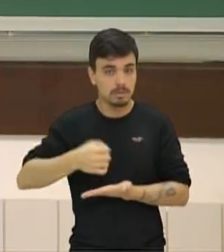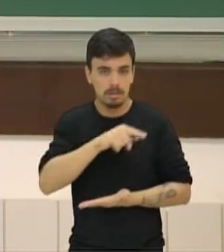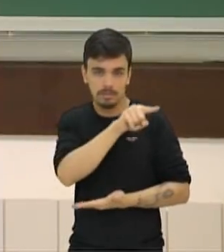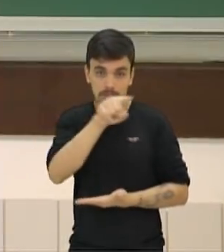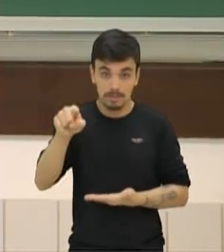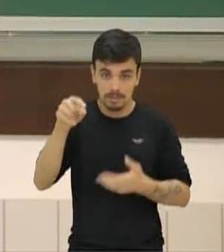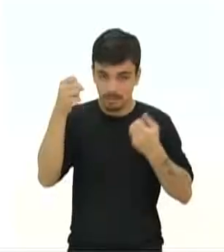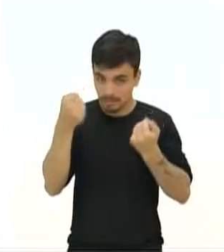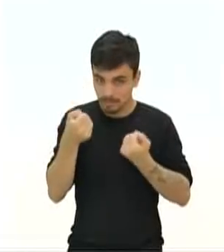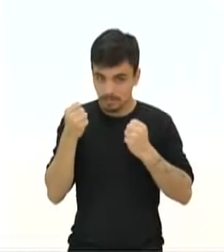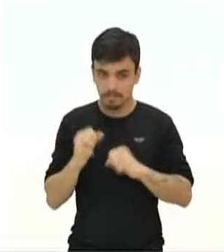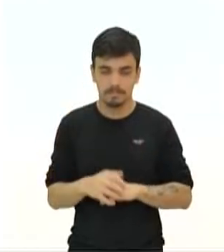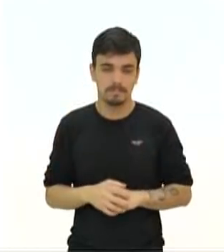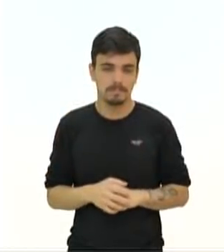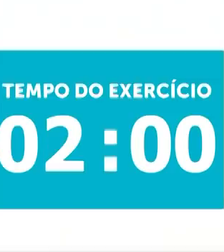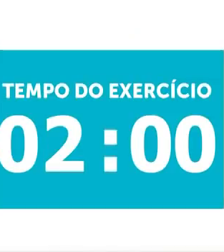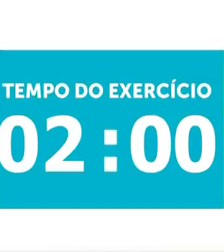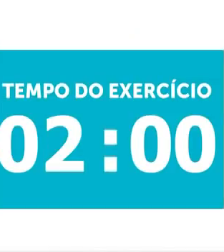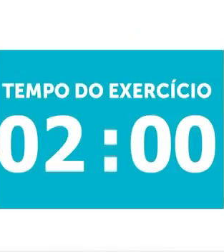com vocês agora.